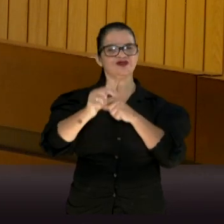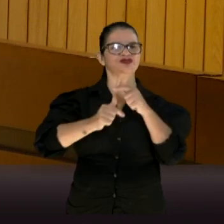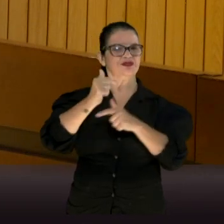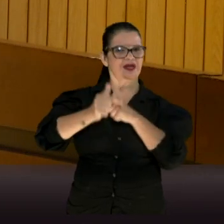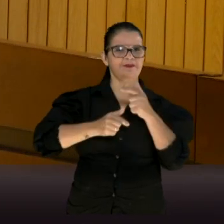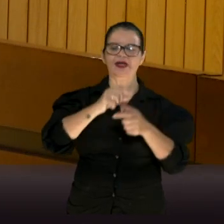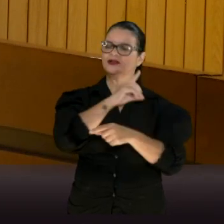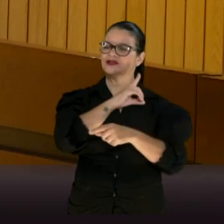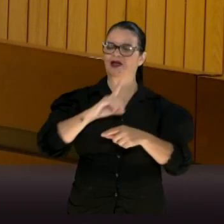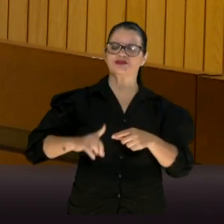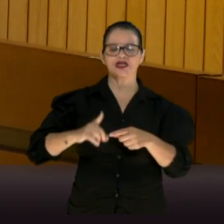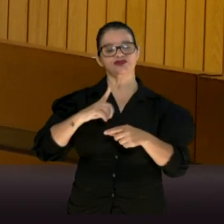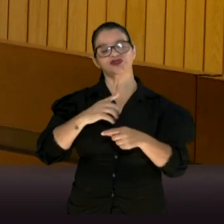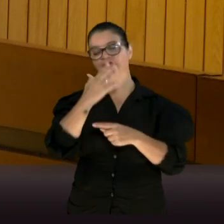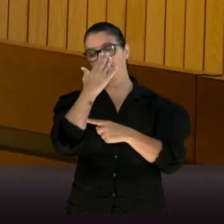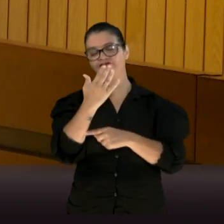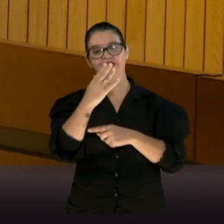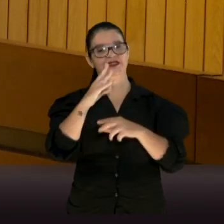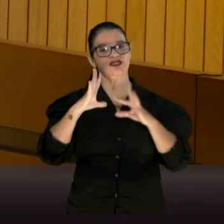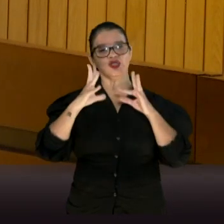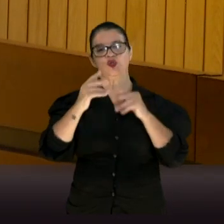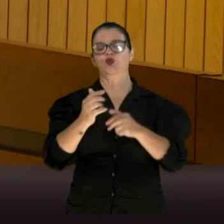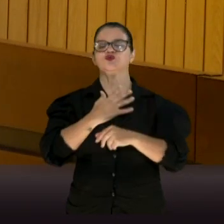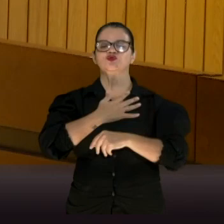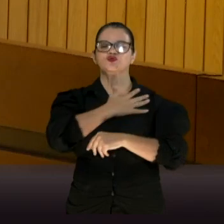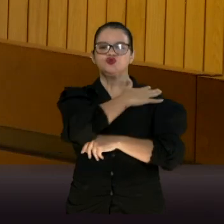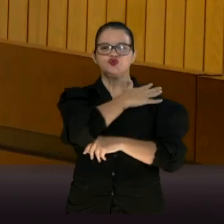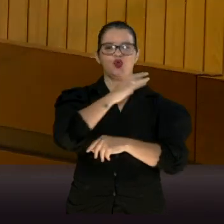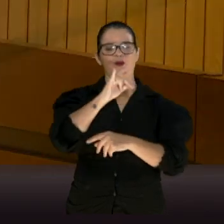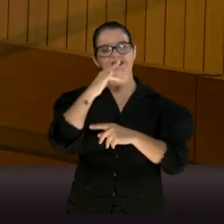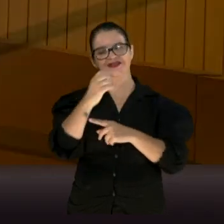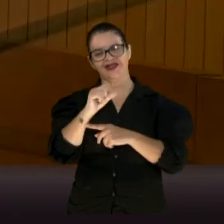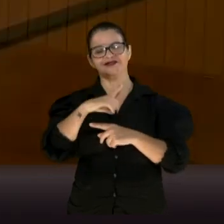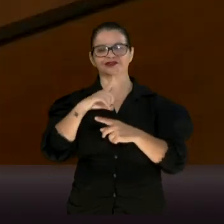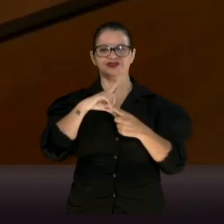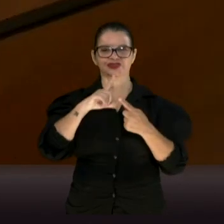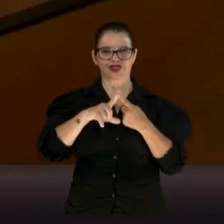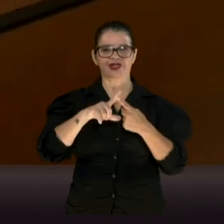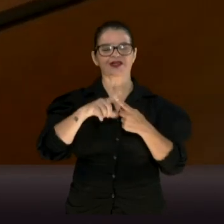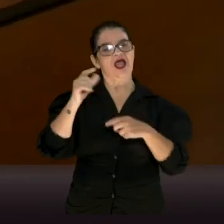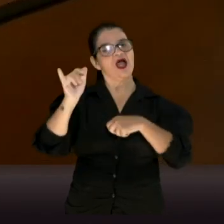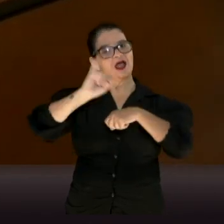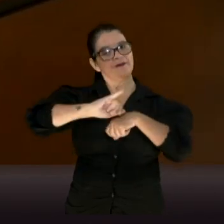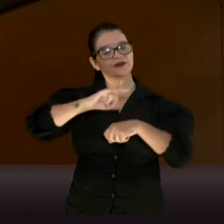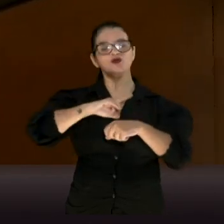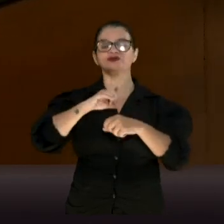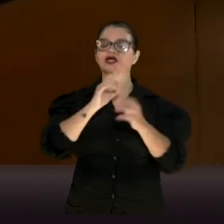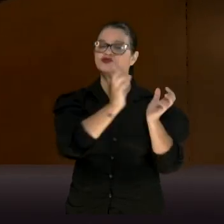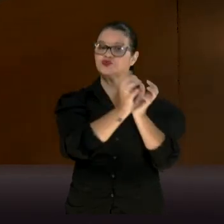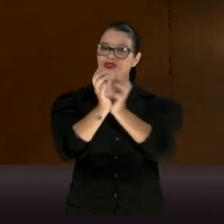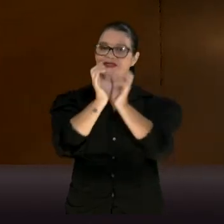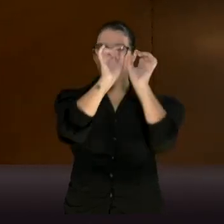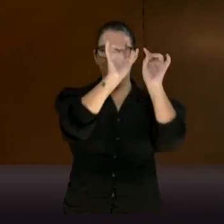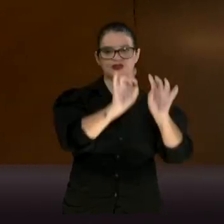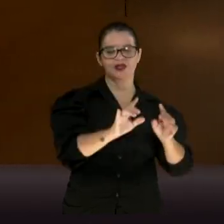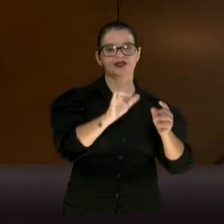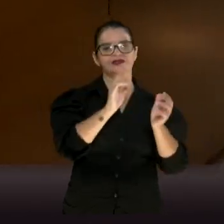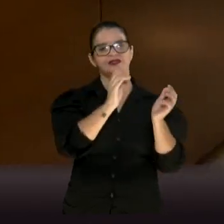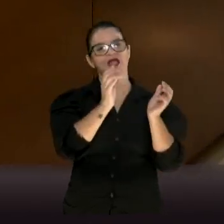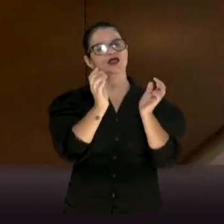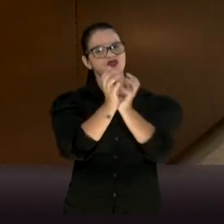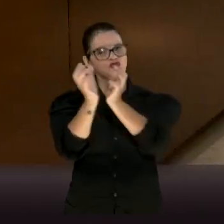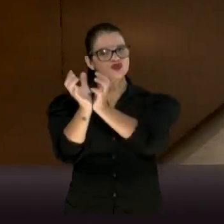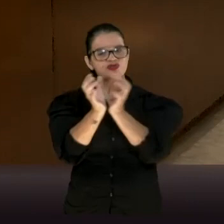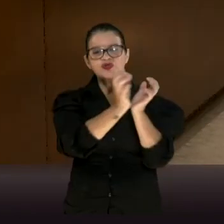presença de todos os comandantes da capital, das unidades especializadas, das unidades de área, né,